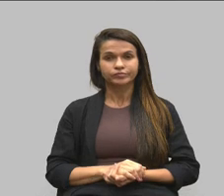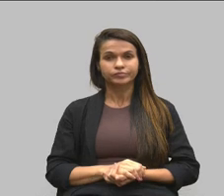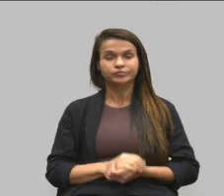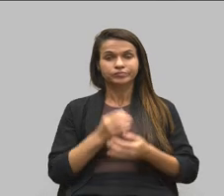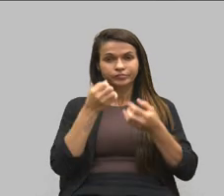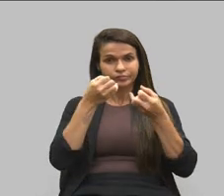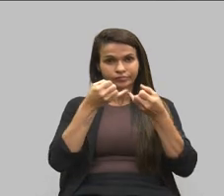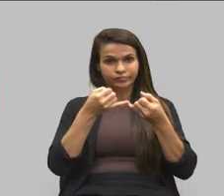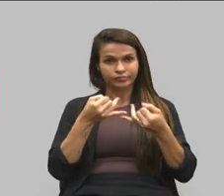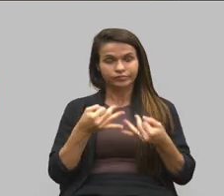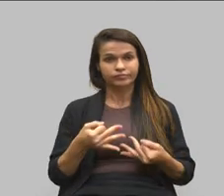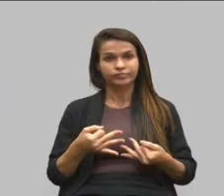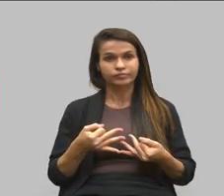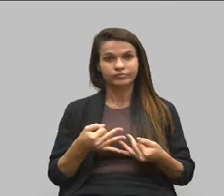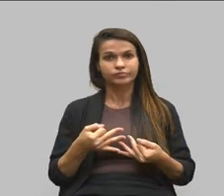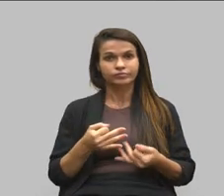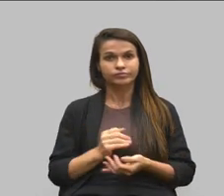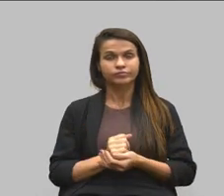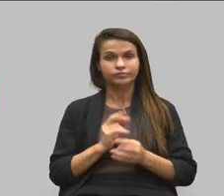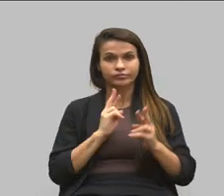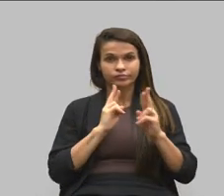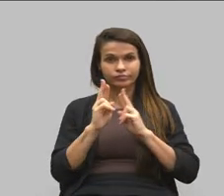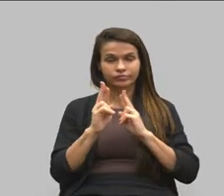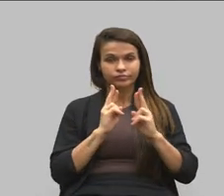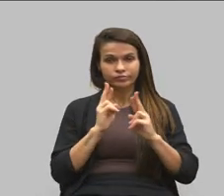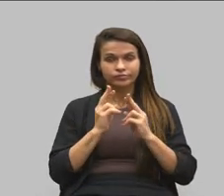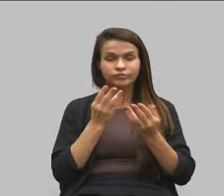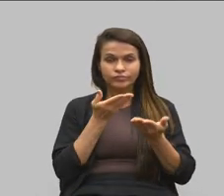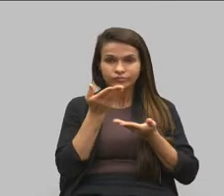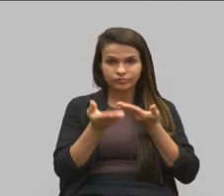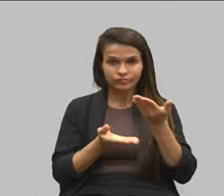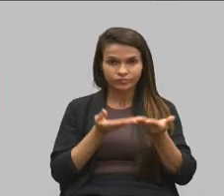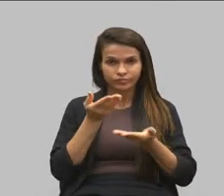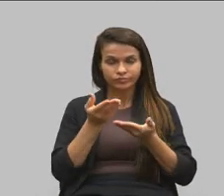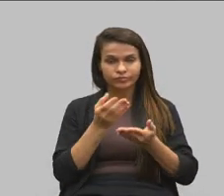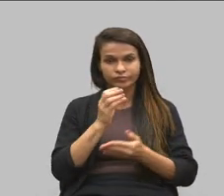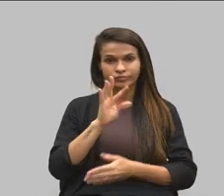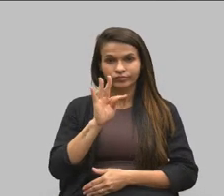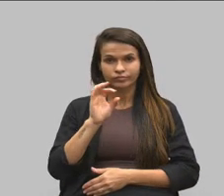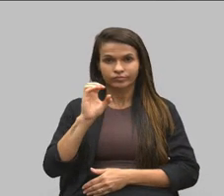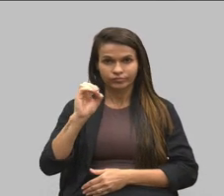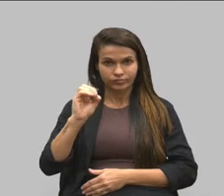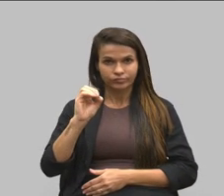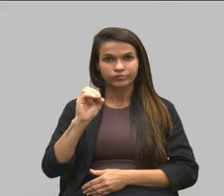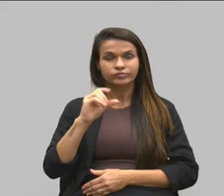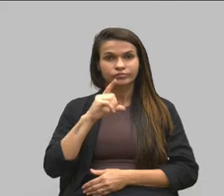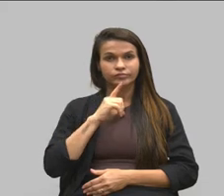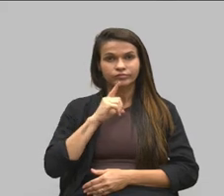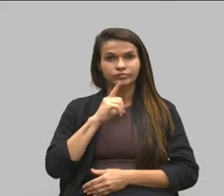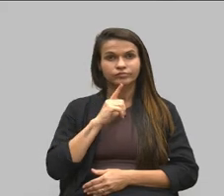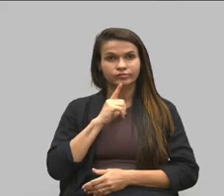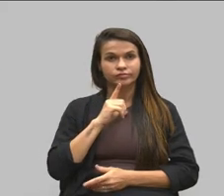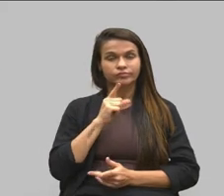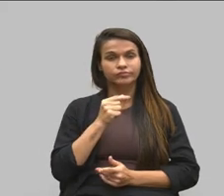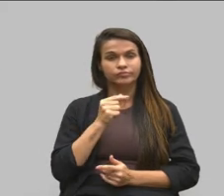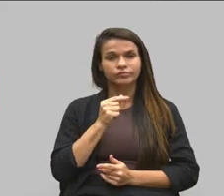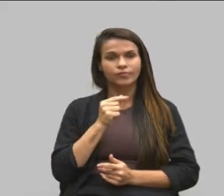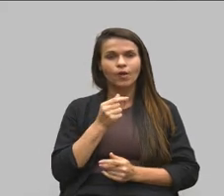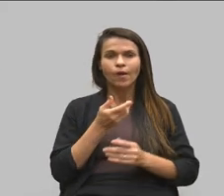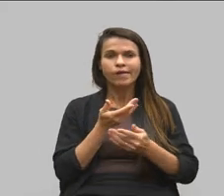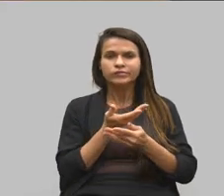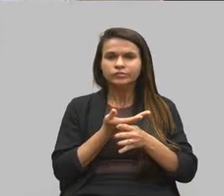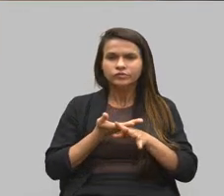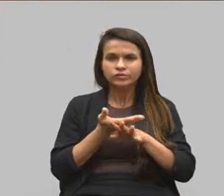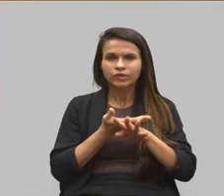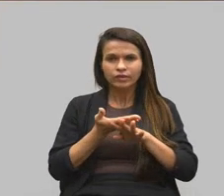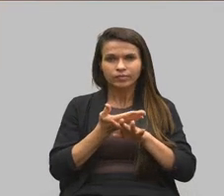exemplificar em relação às intervenções do terapeuta ocupacional Estou trazendo uma case de sucesso para vocês entenderem